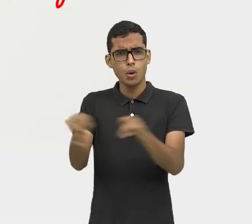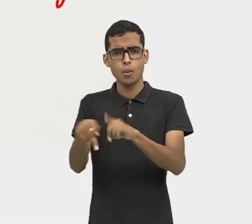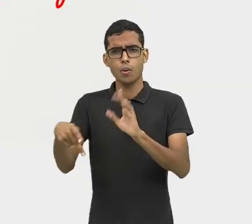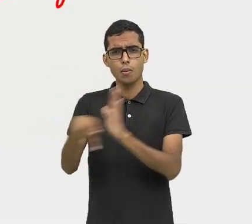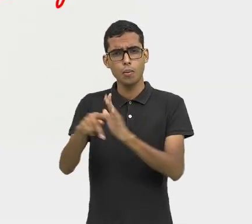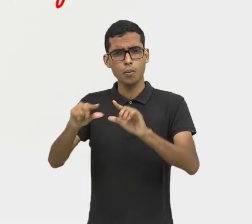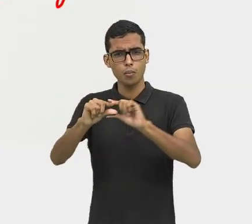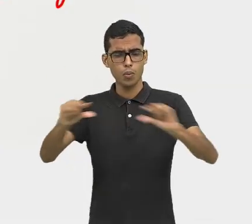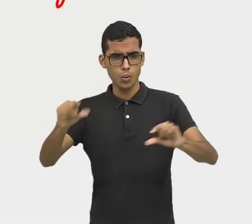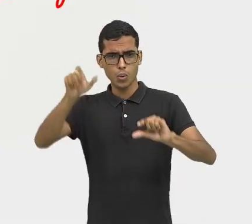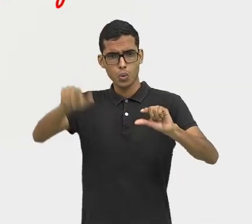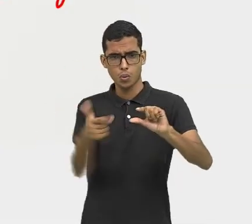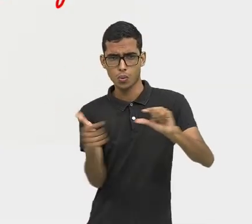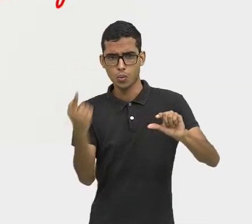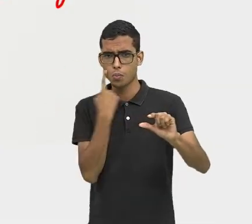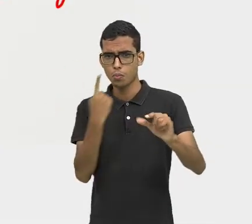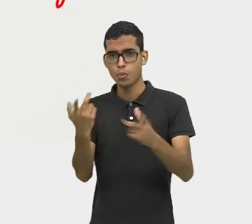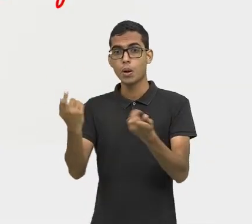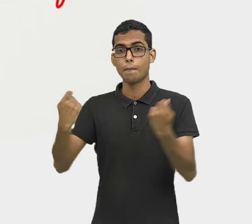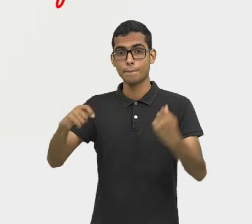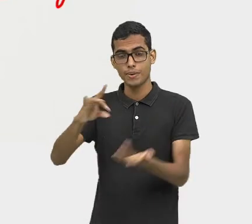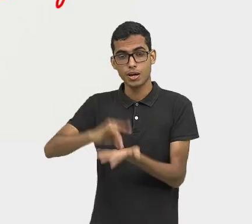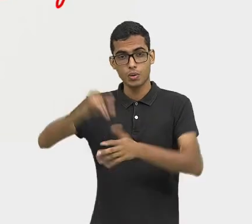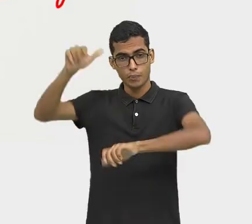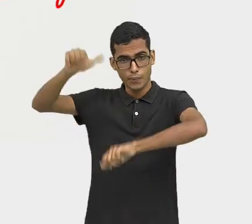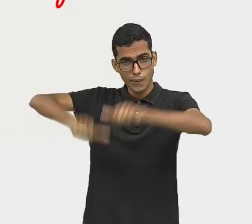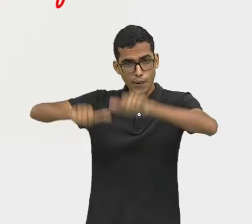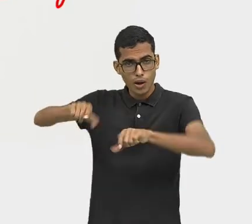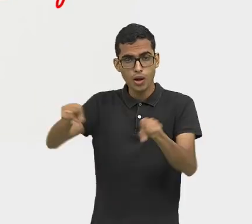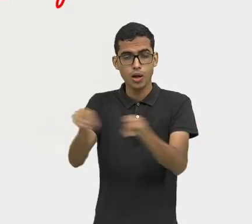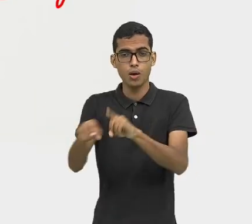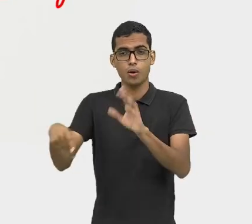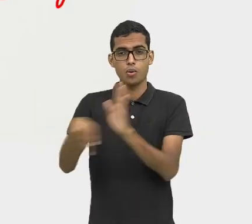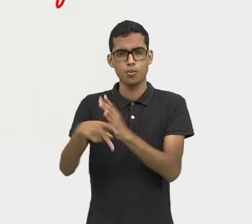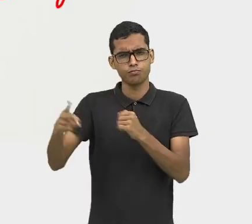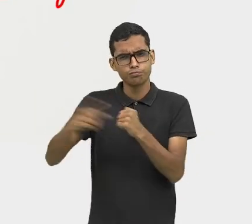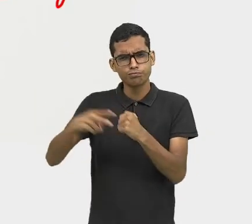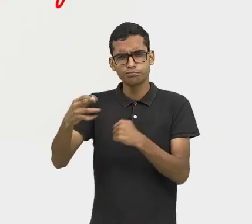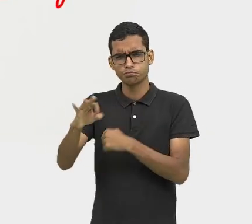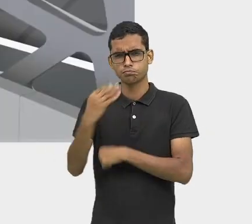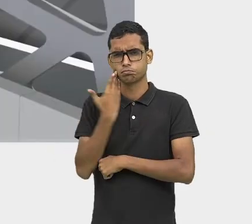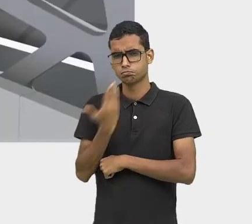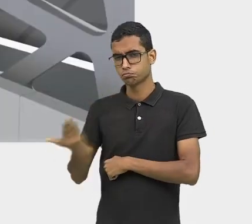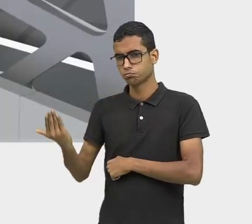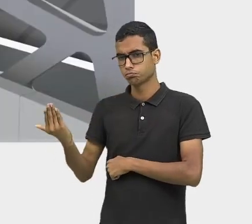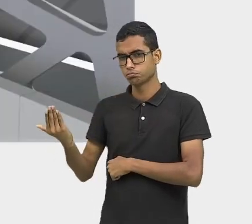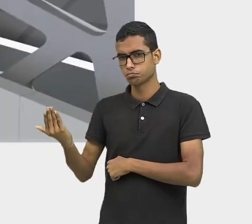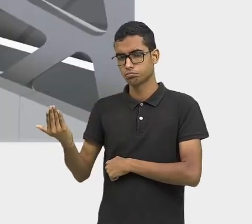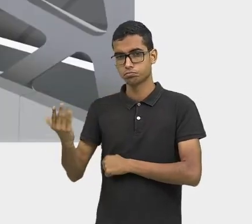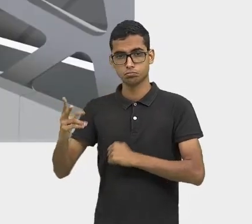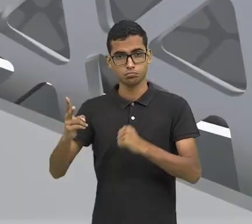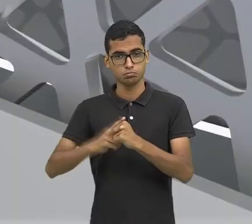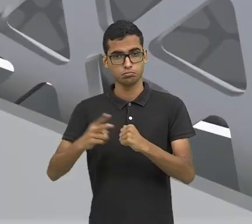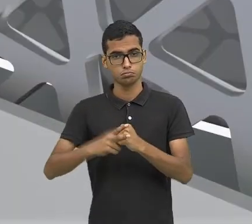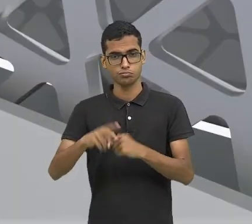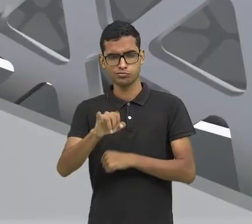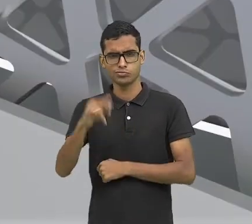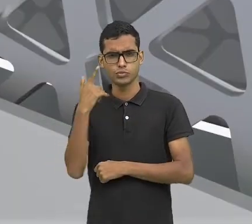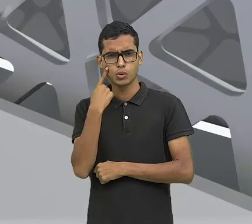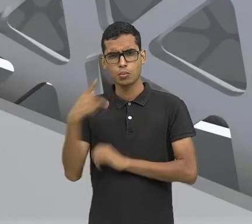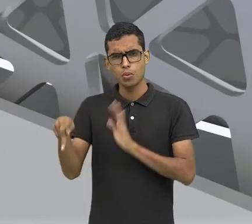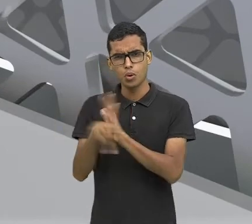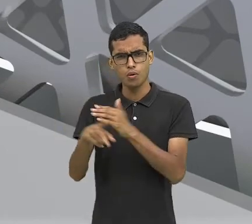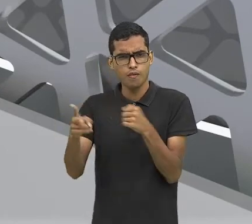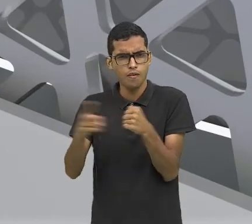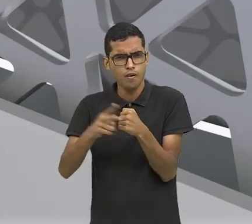sem sujeito, você tem que analisar o verbo, certo? Observa o verbo. Se o verbo for